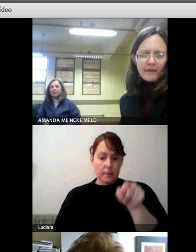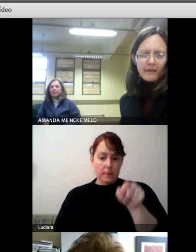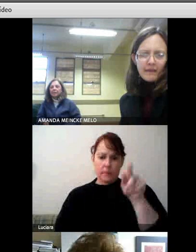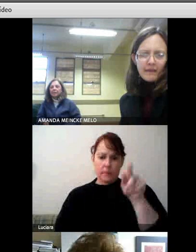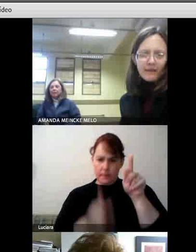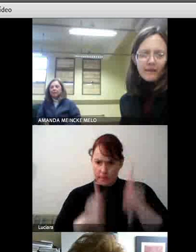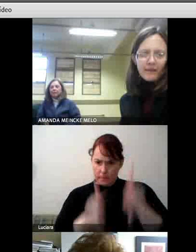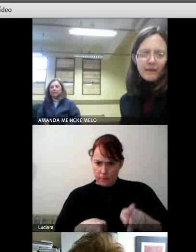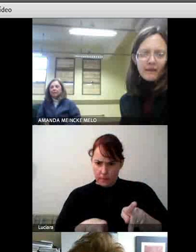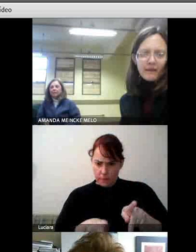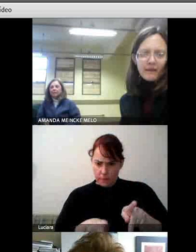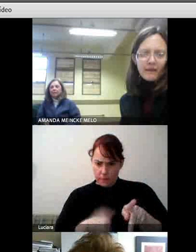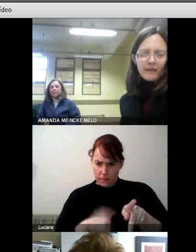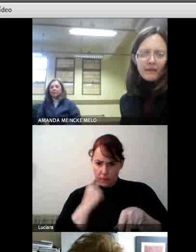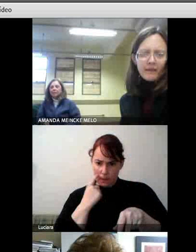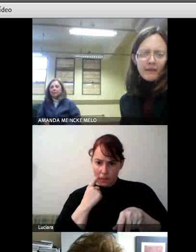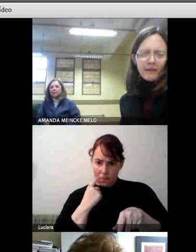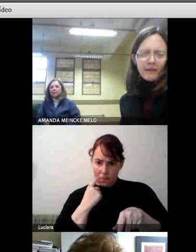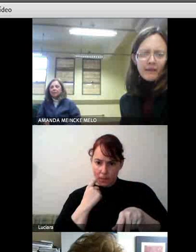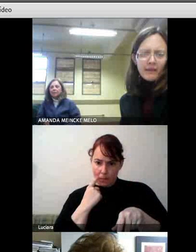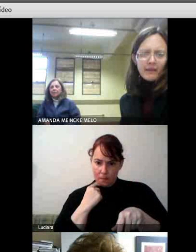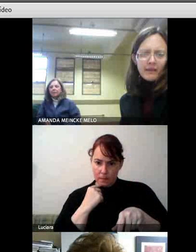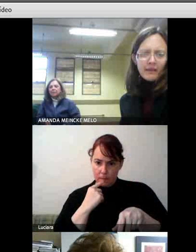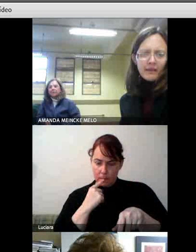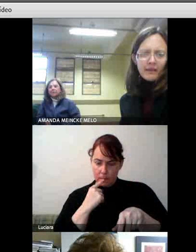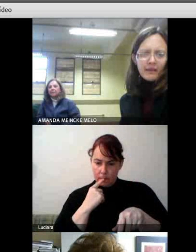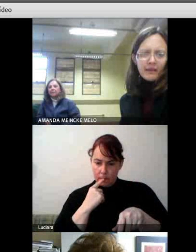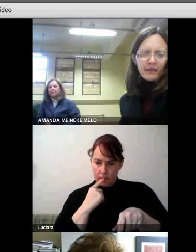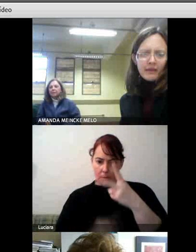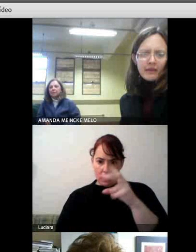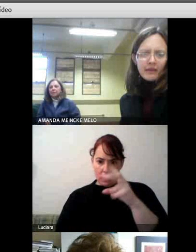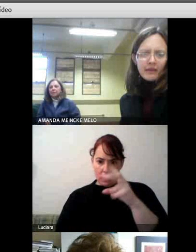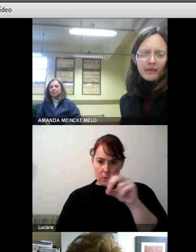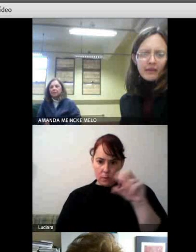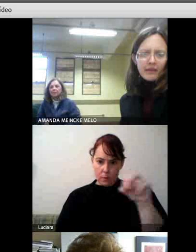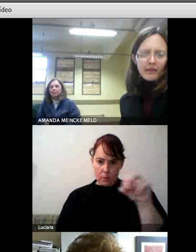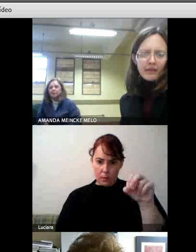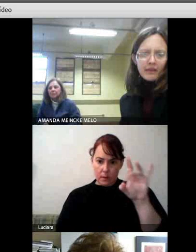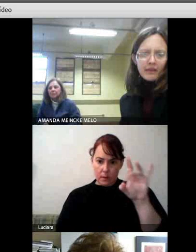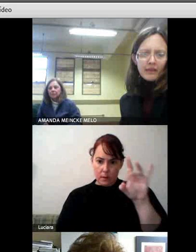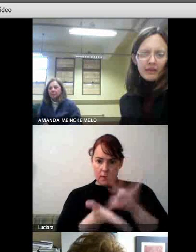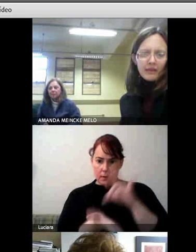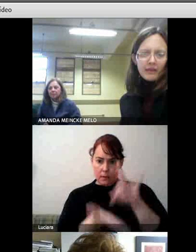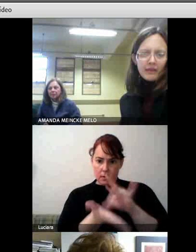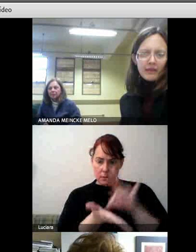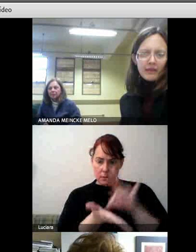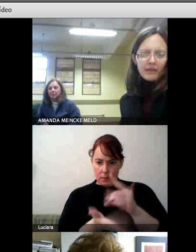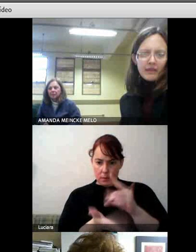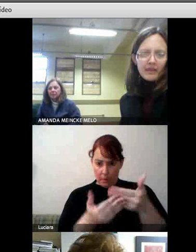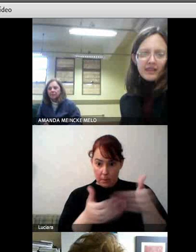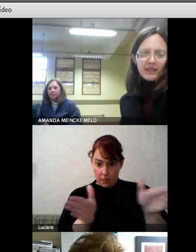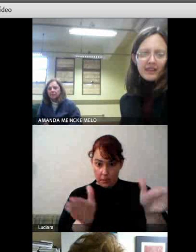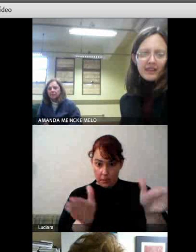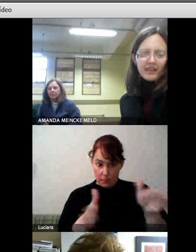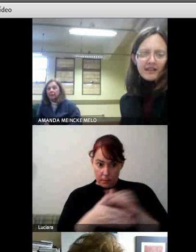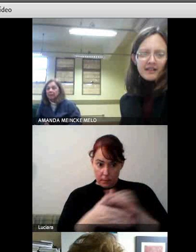Valeu. É Bagé, ela mandou ali no chat. Tá. Acabo de abrir 200 inscrições.